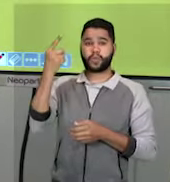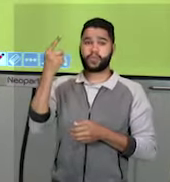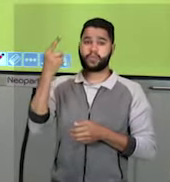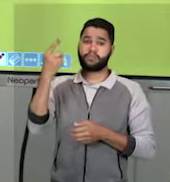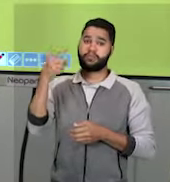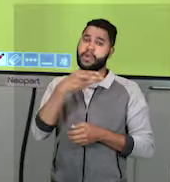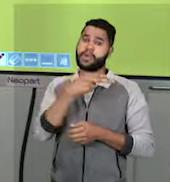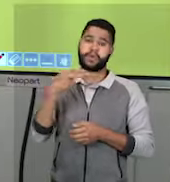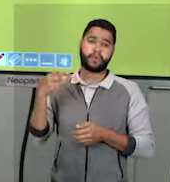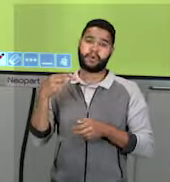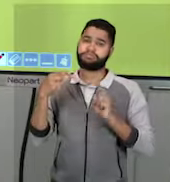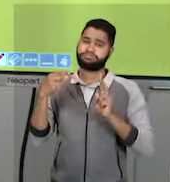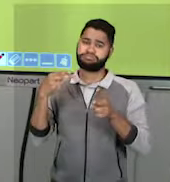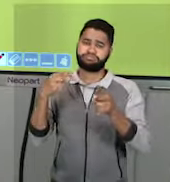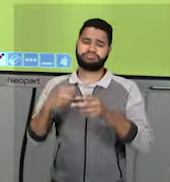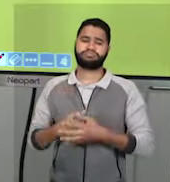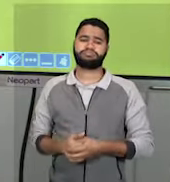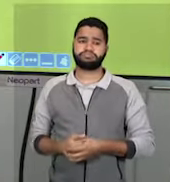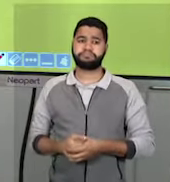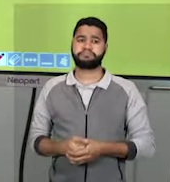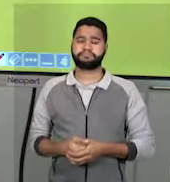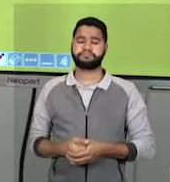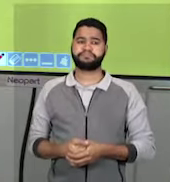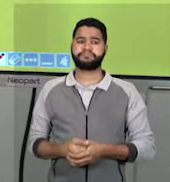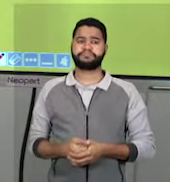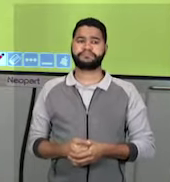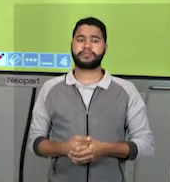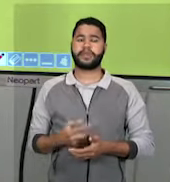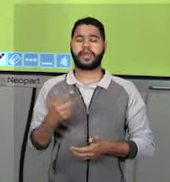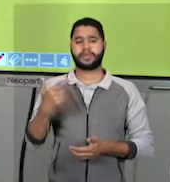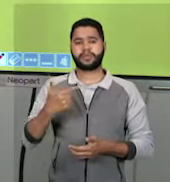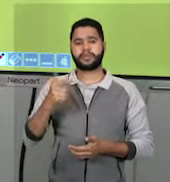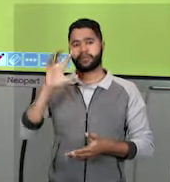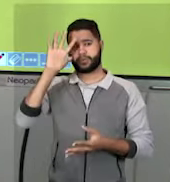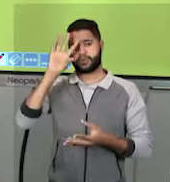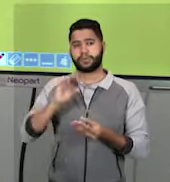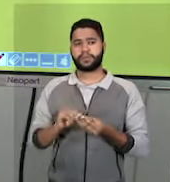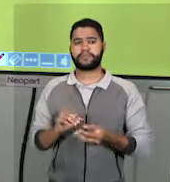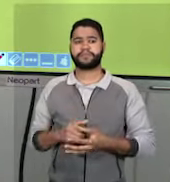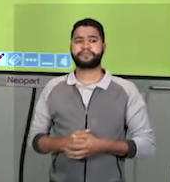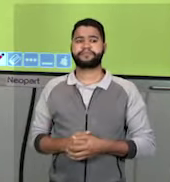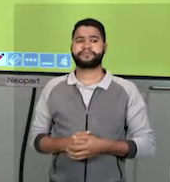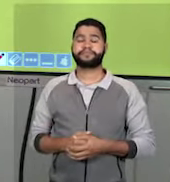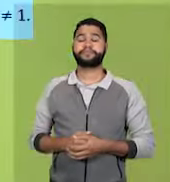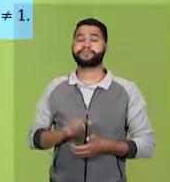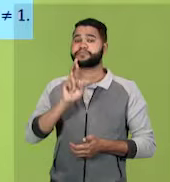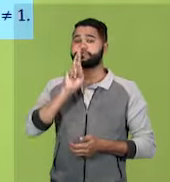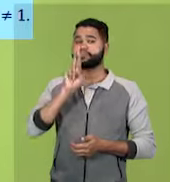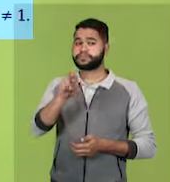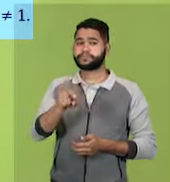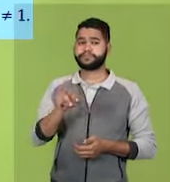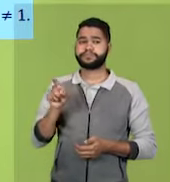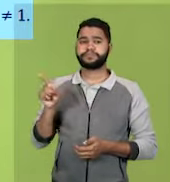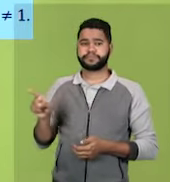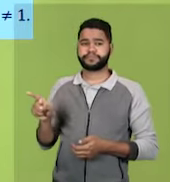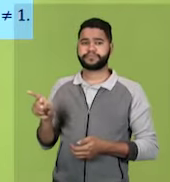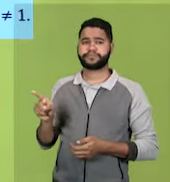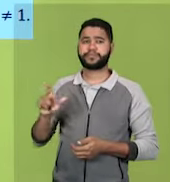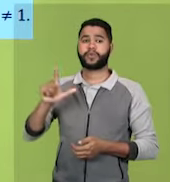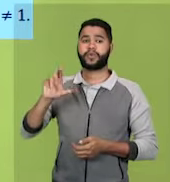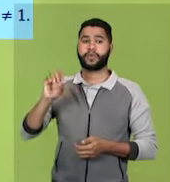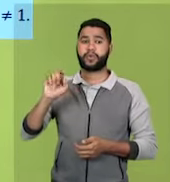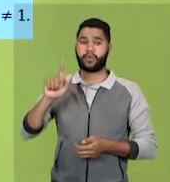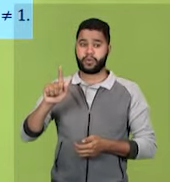Então, é a nossa segunda conclusão aqui. Então, aqui, ó, resultado.